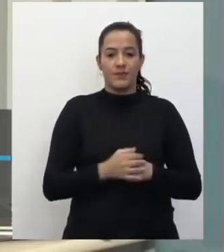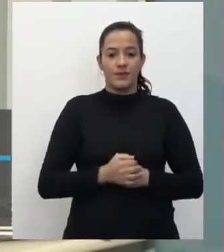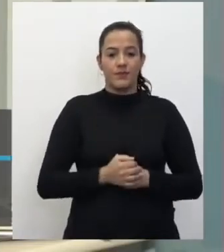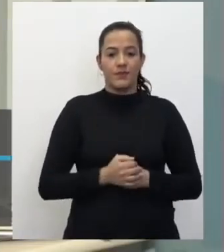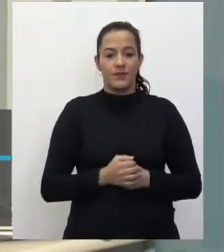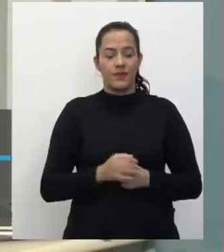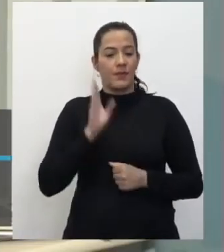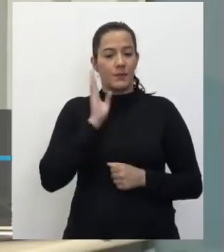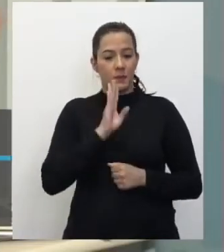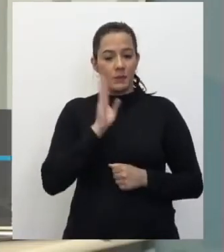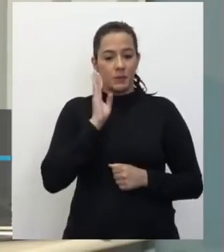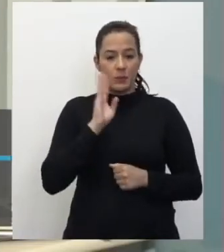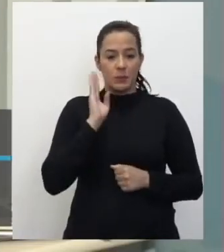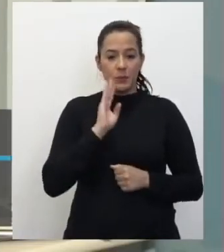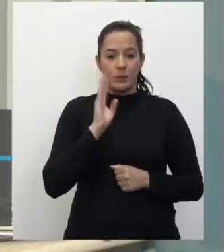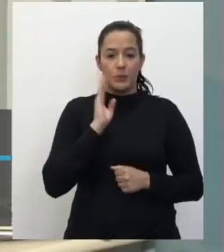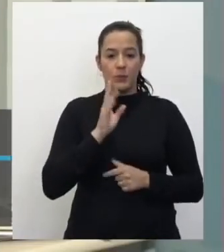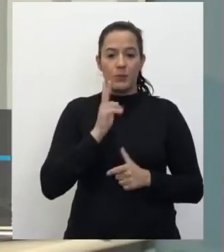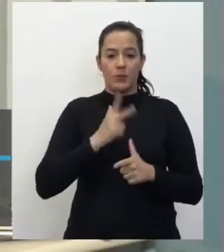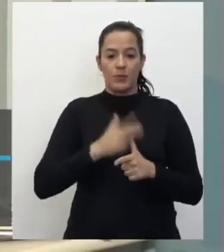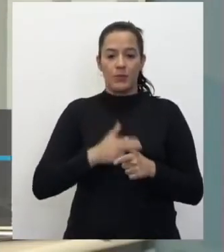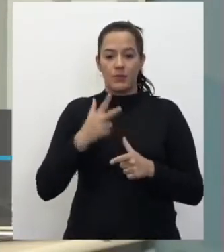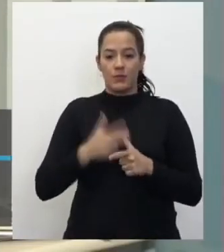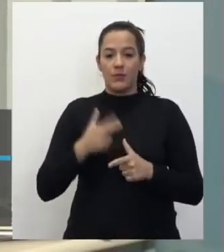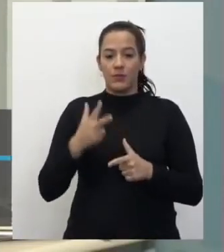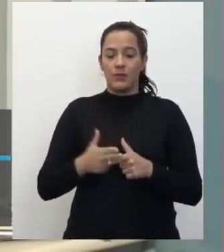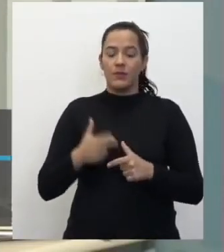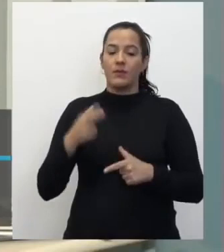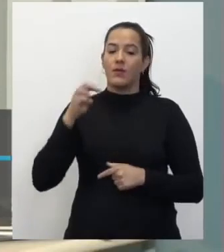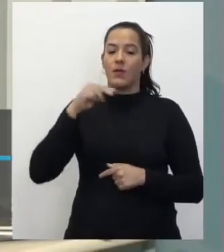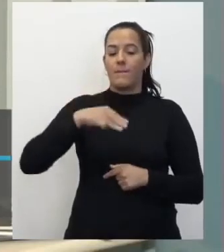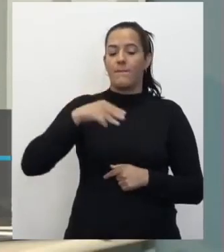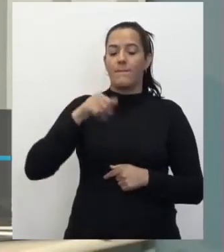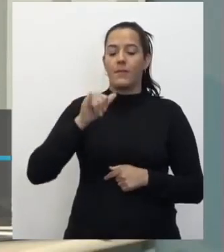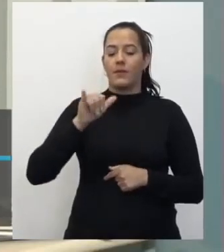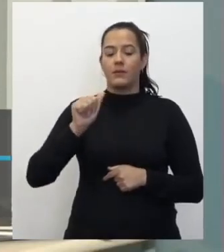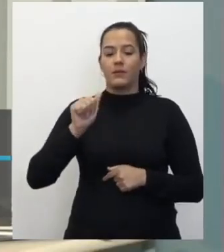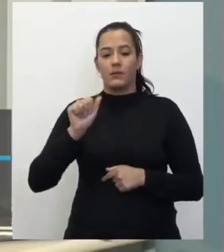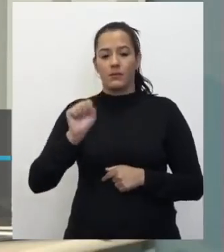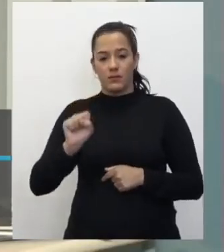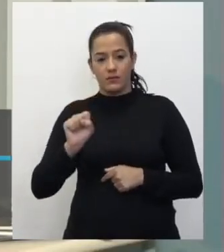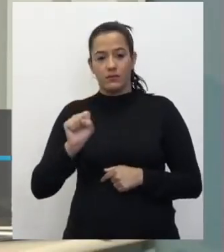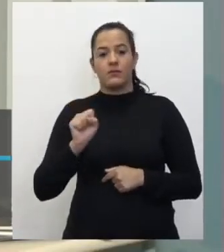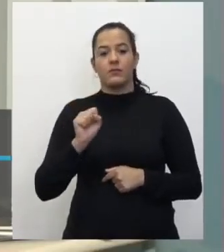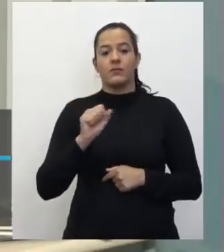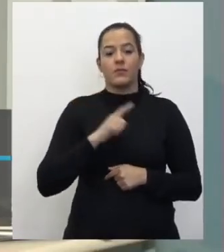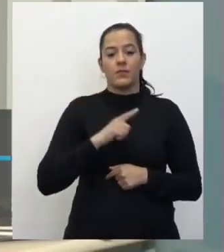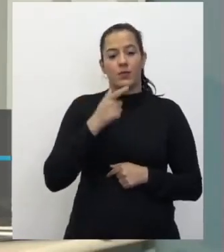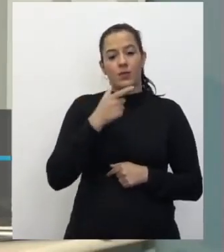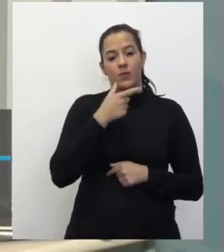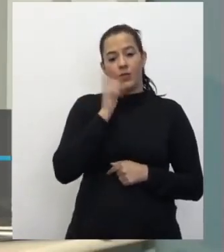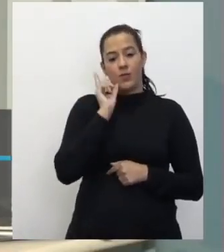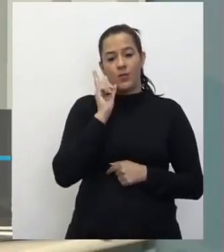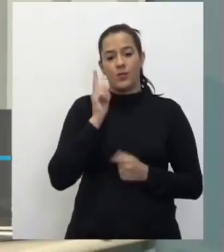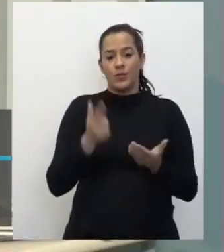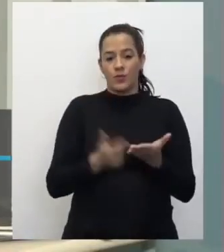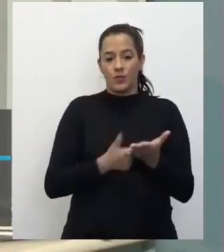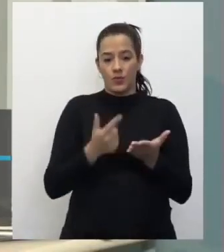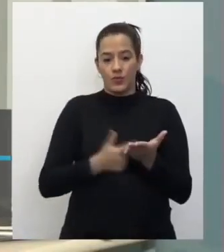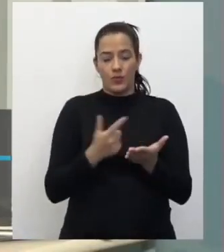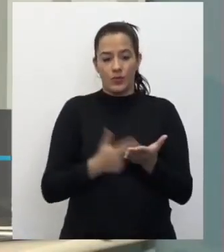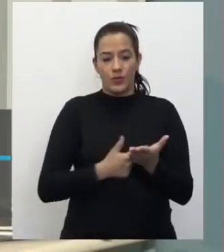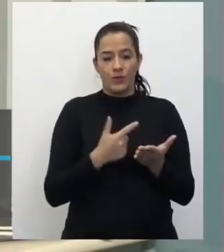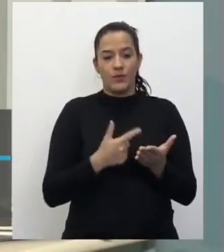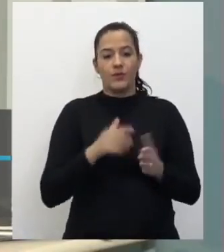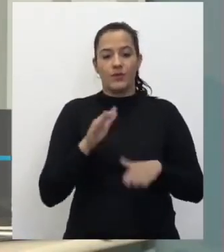É muito legal essa série dos Maias. E agora eu ouço dizer, porque ontem eu tava numa, Dani, que o livro era melhor. Mas pensando